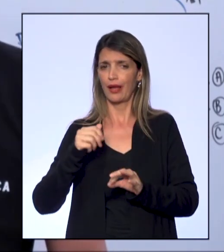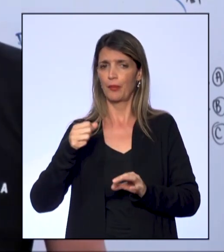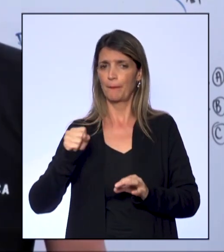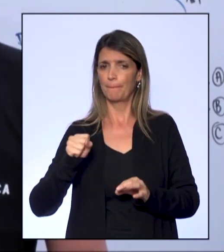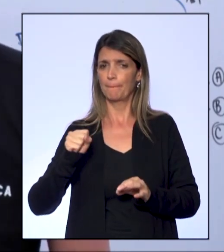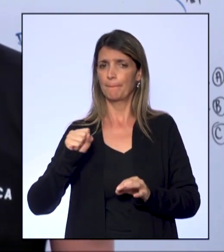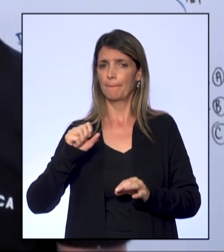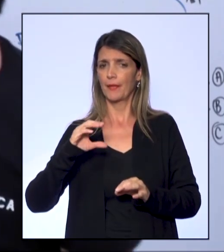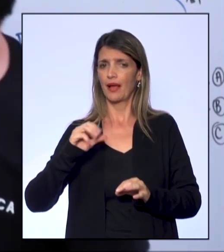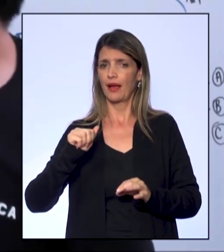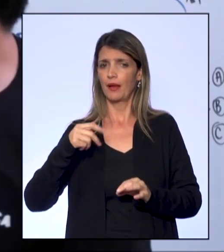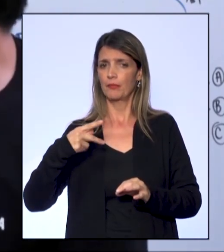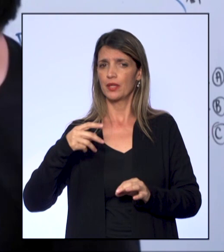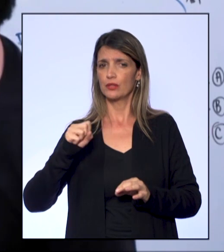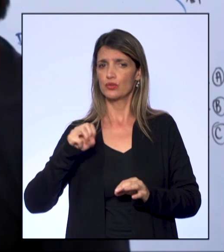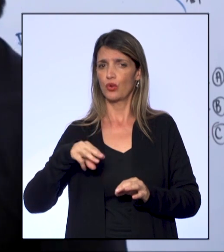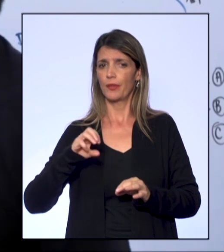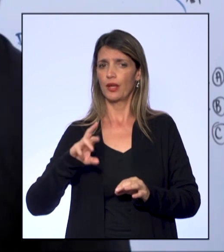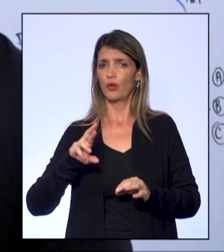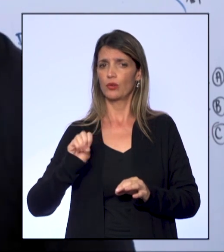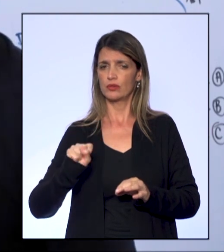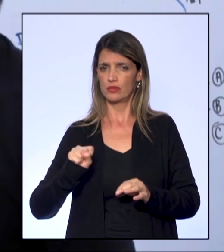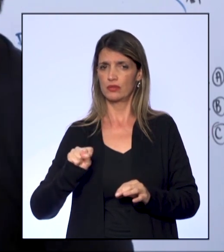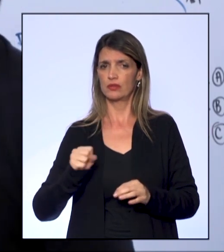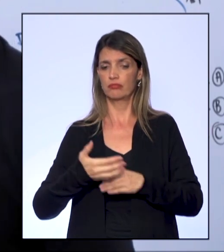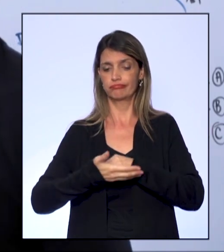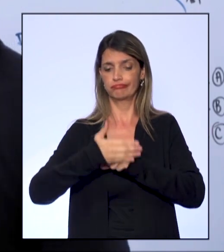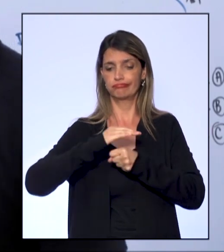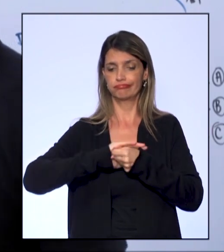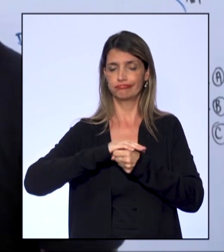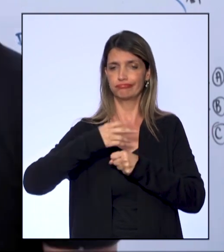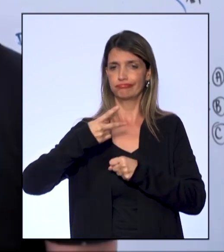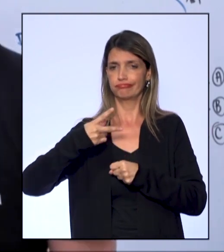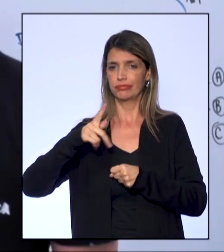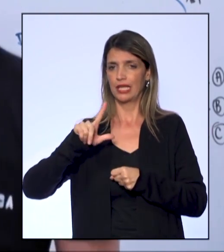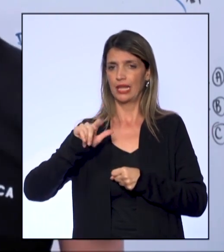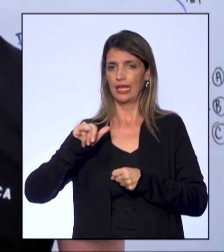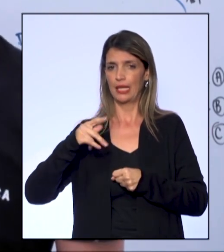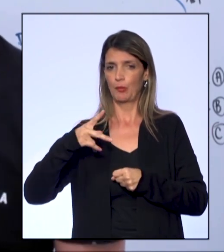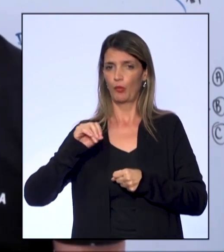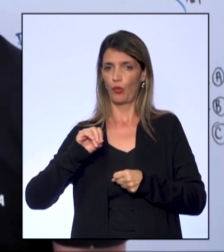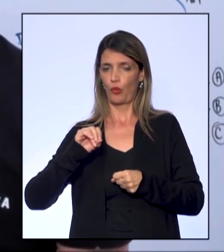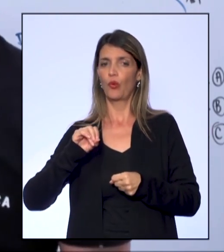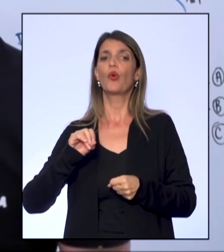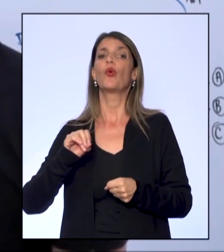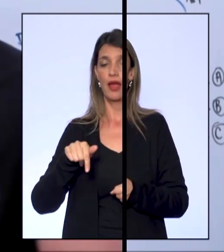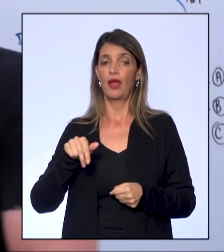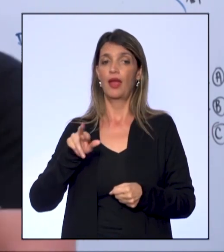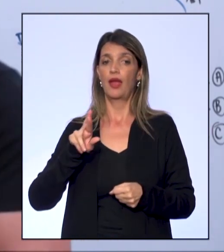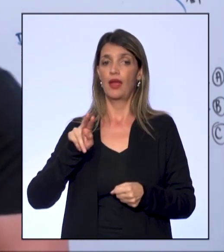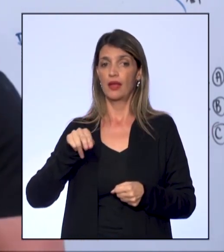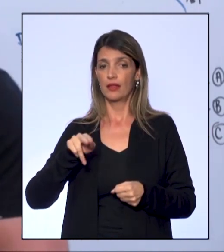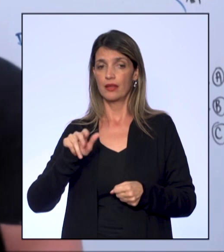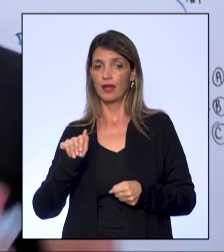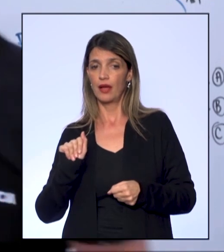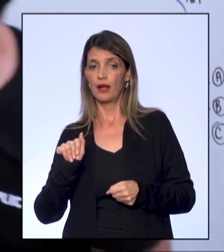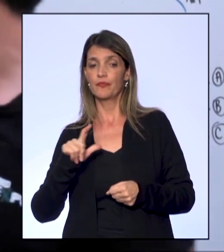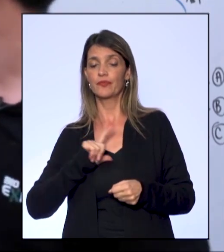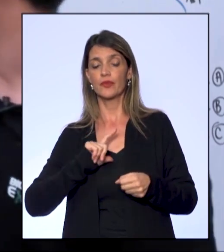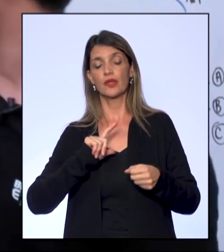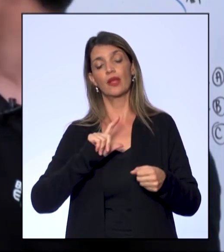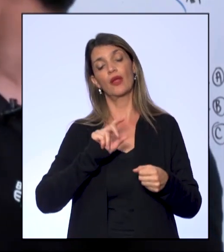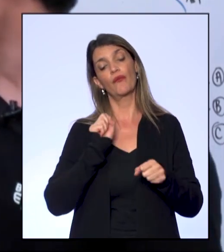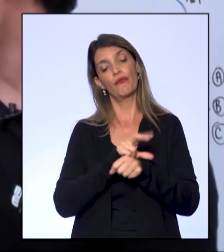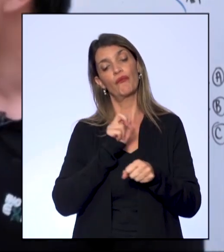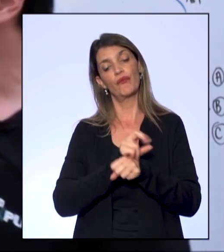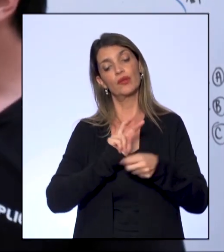Ele é proteico, tá? Então, cuidado. Envelope, lipoproteico. Capsídio, ele é proteico. Tem vírus que tem DNA, tem vírus